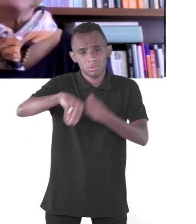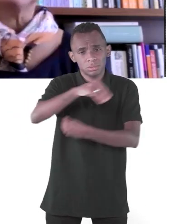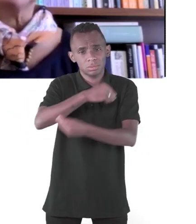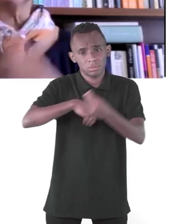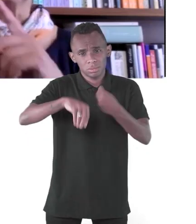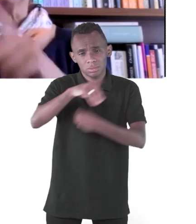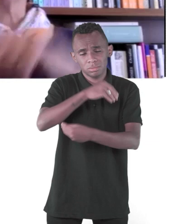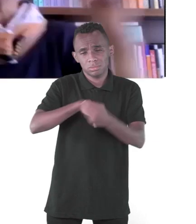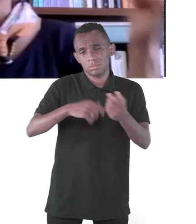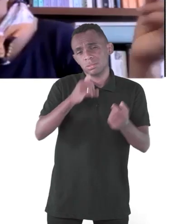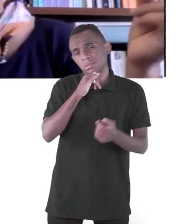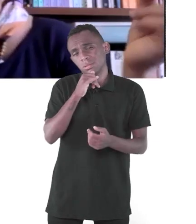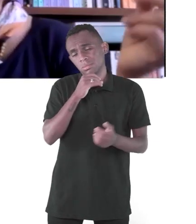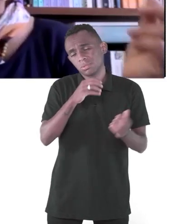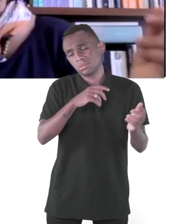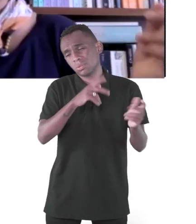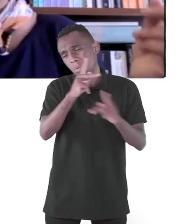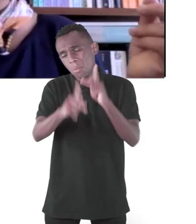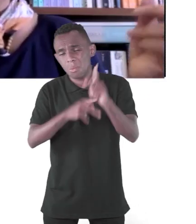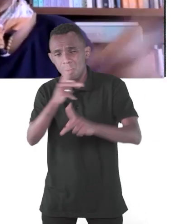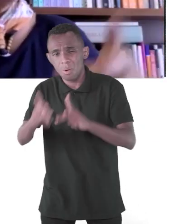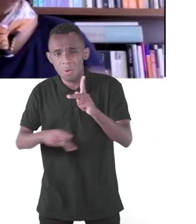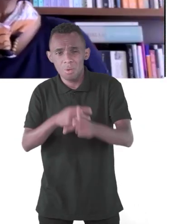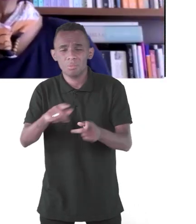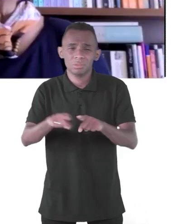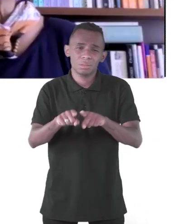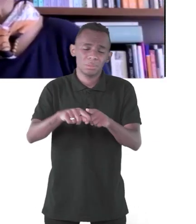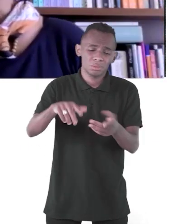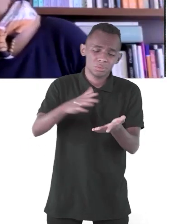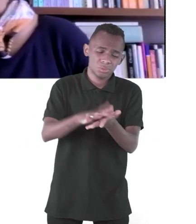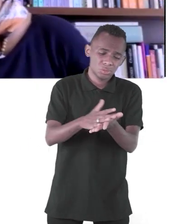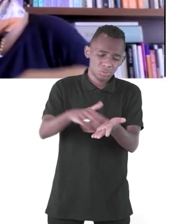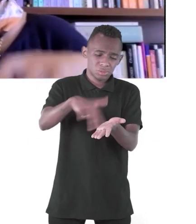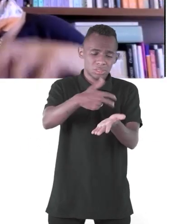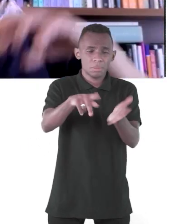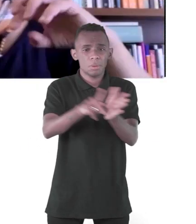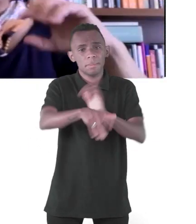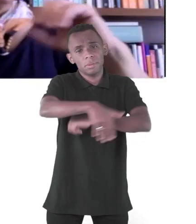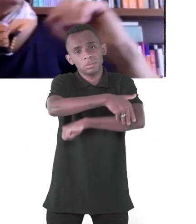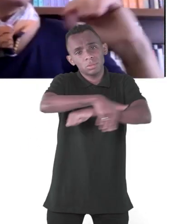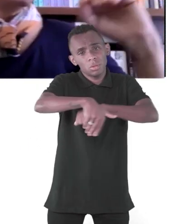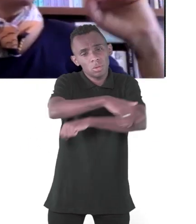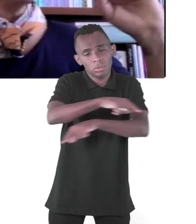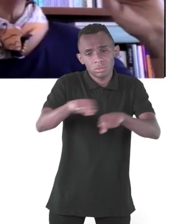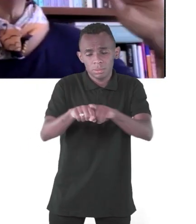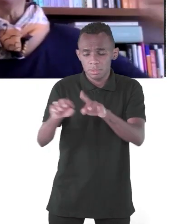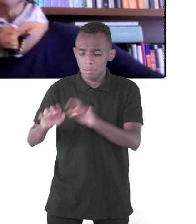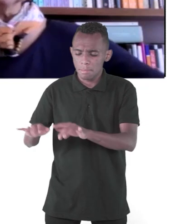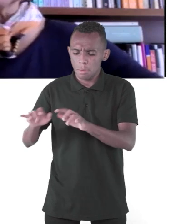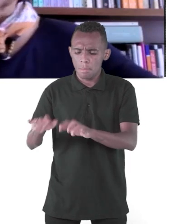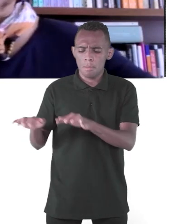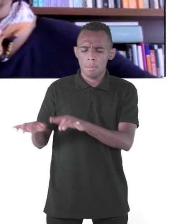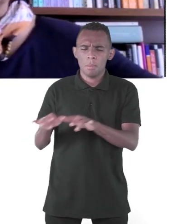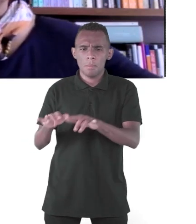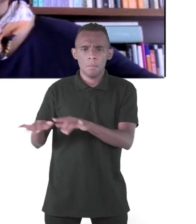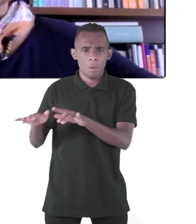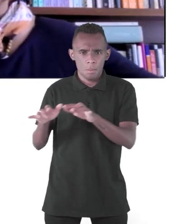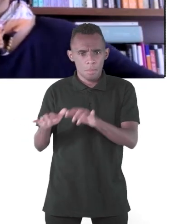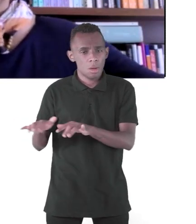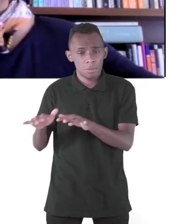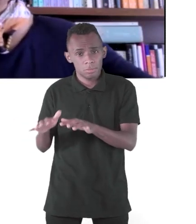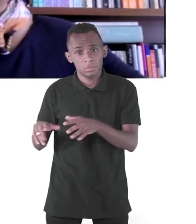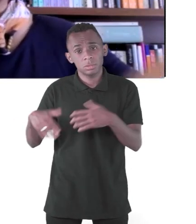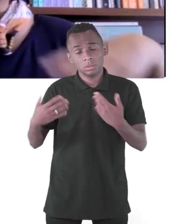misturas entre erudito e popular, entre o samba das ruas e o piano dos salões,